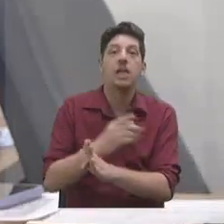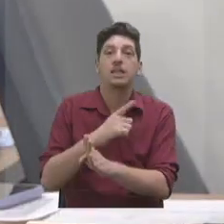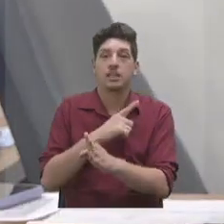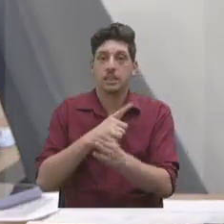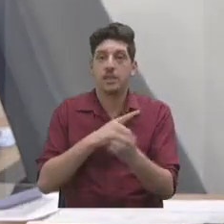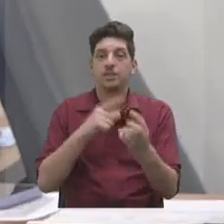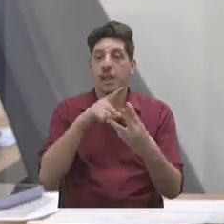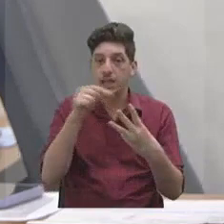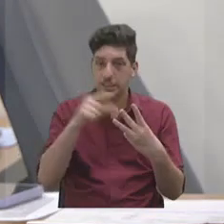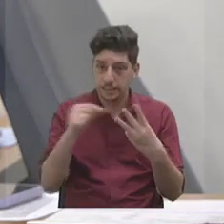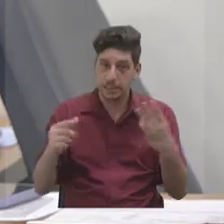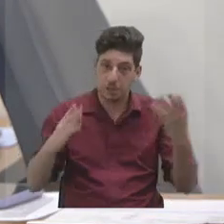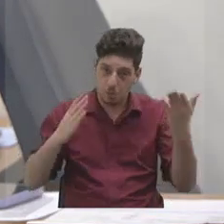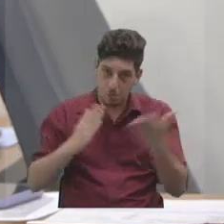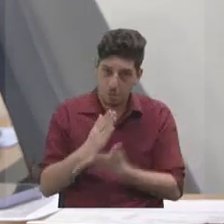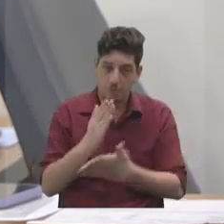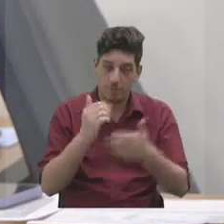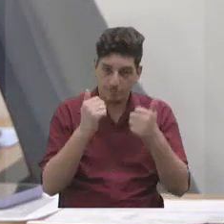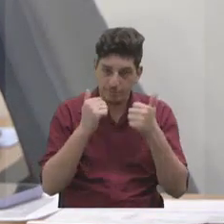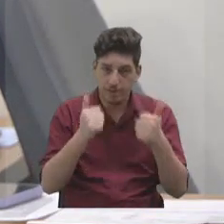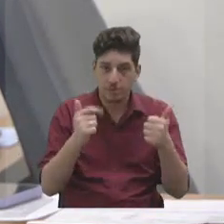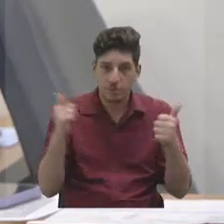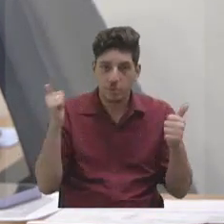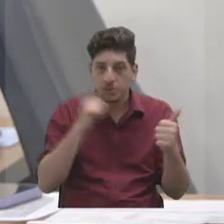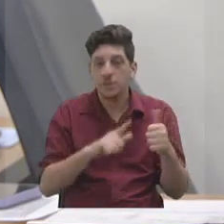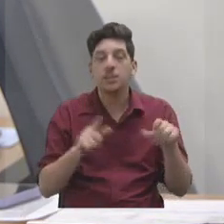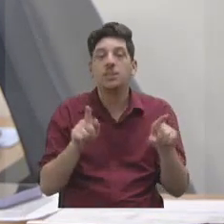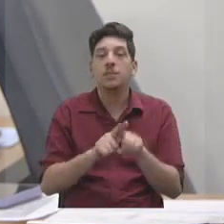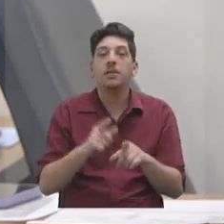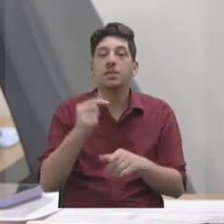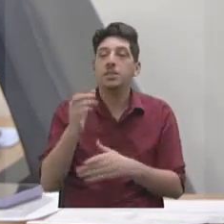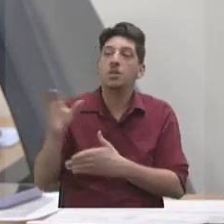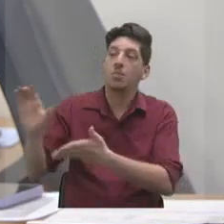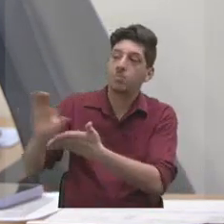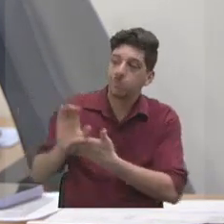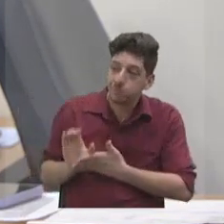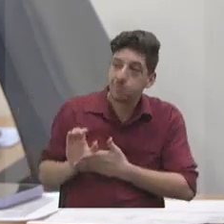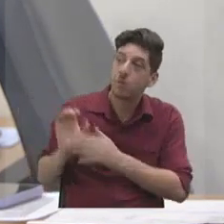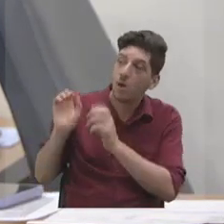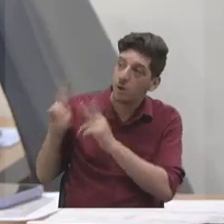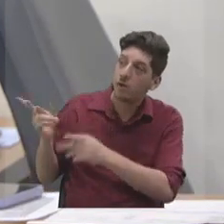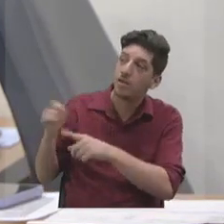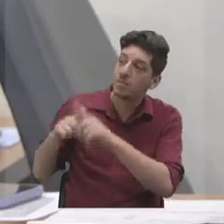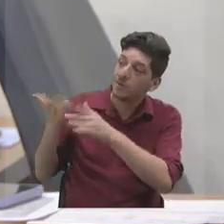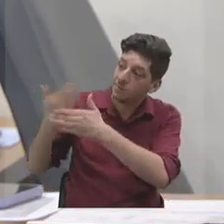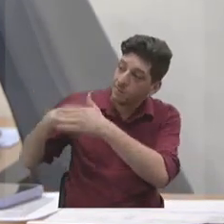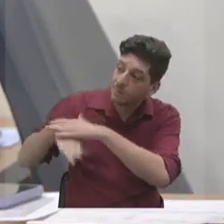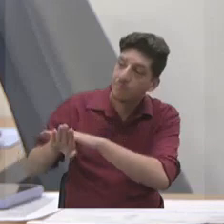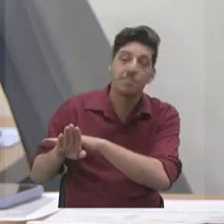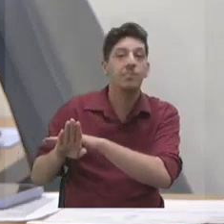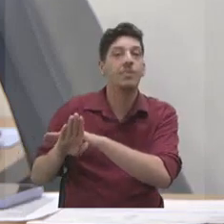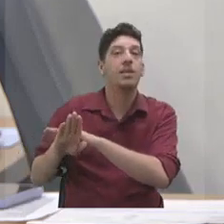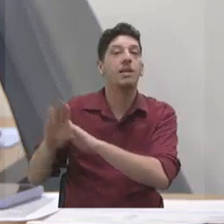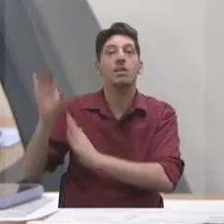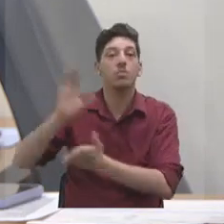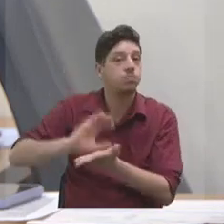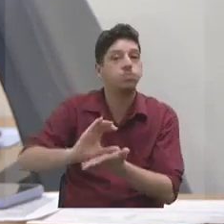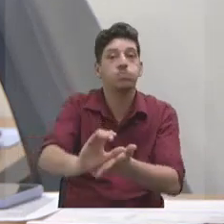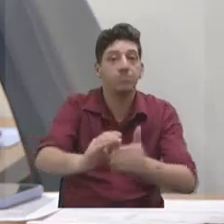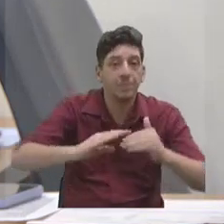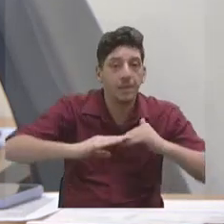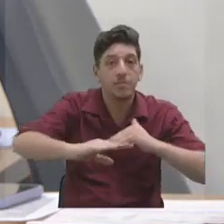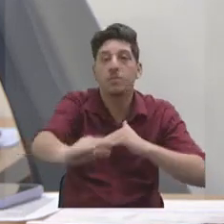completada né e recurso pela codenge Mas até hoje essa Rodovia não conseguiu ser pavimentada